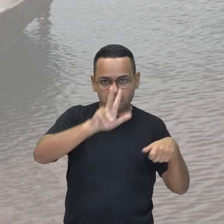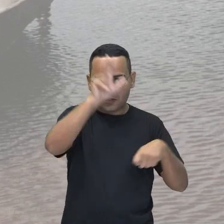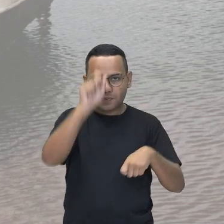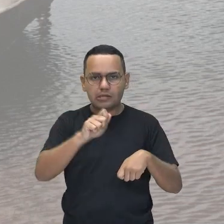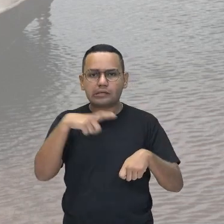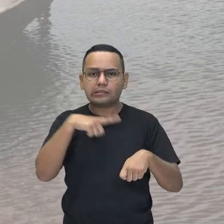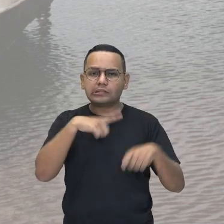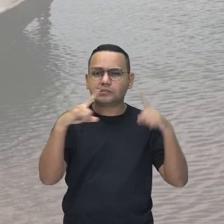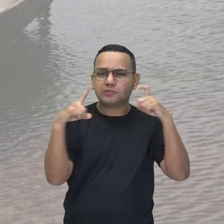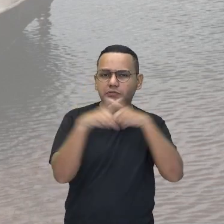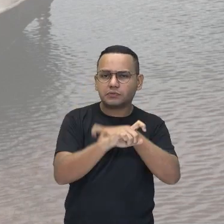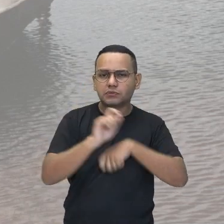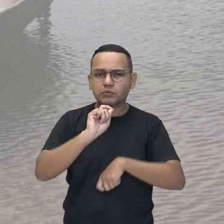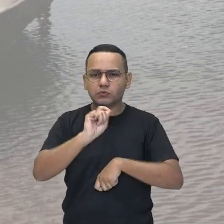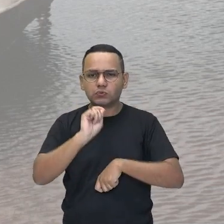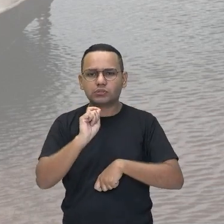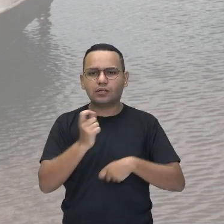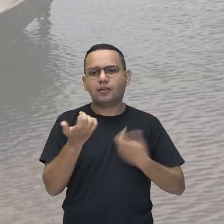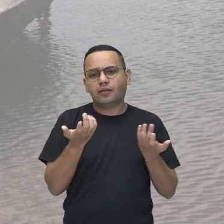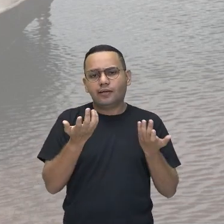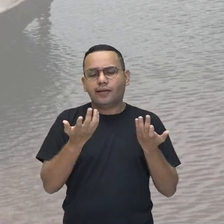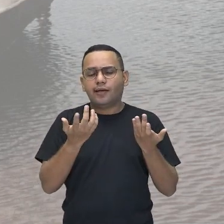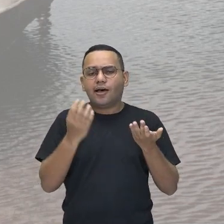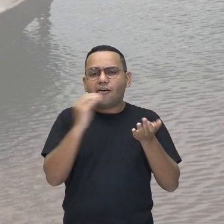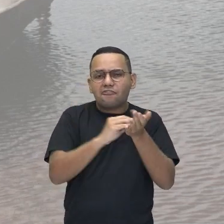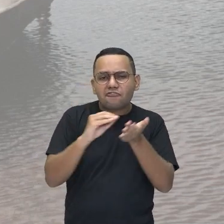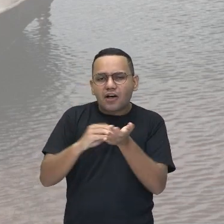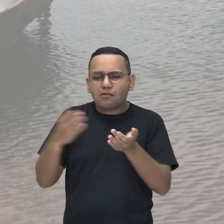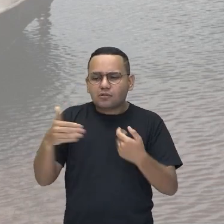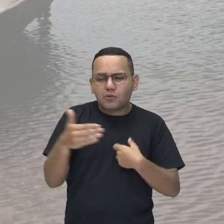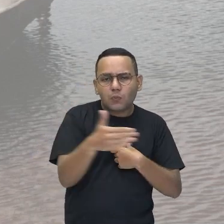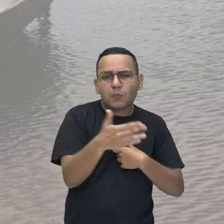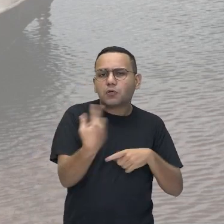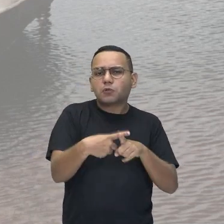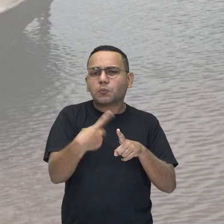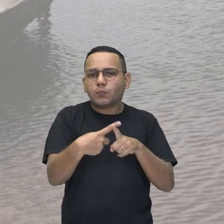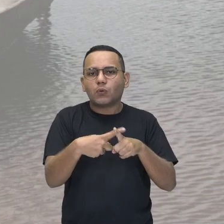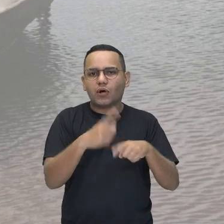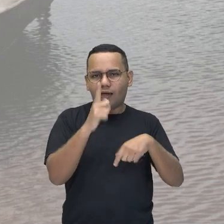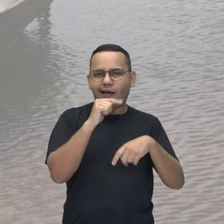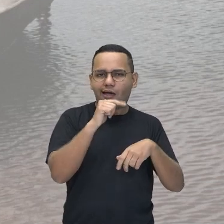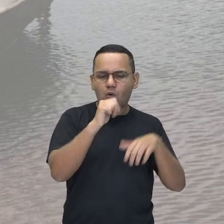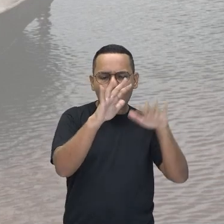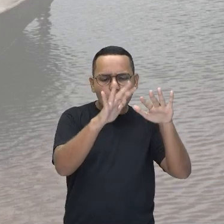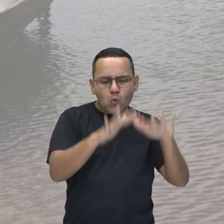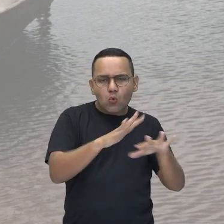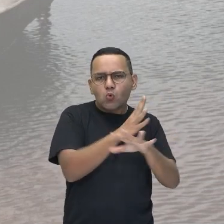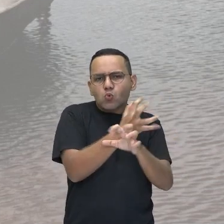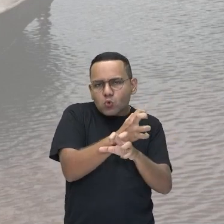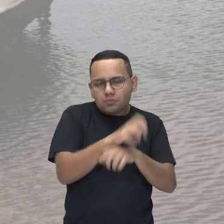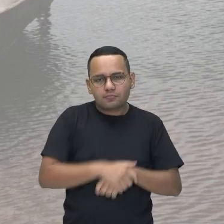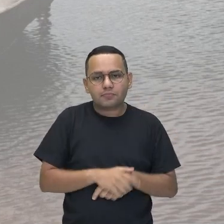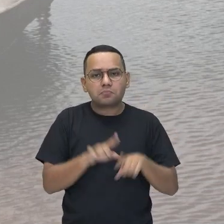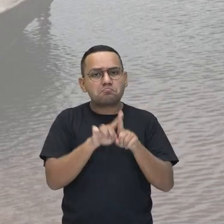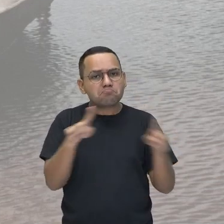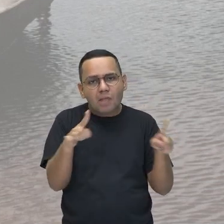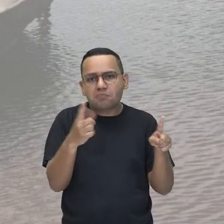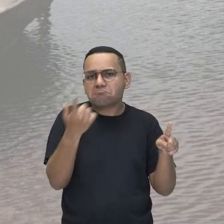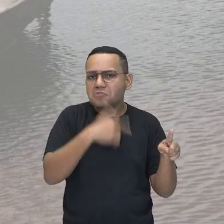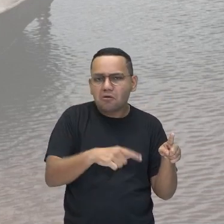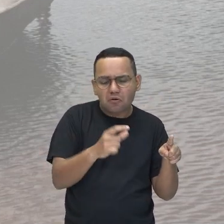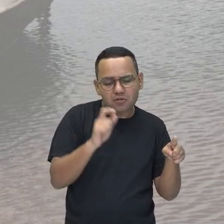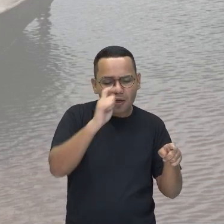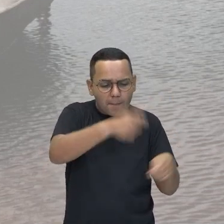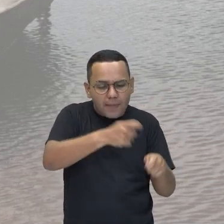dificuldades devido à escassez de peixes nos rios devido à seca prolongada. Sem sua principal fonte de renda, ele precisa